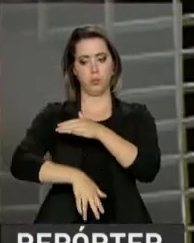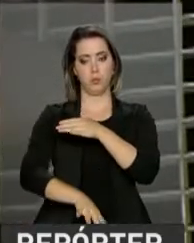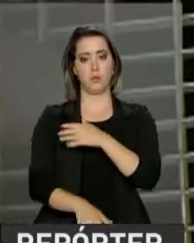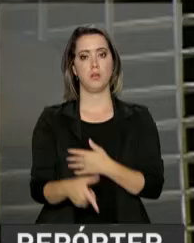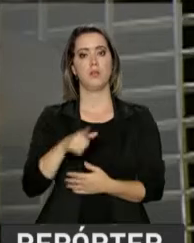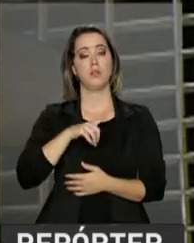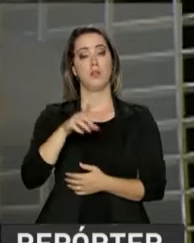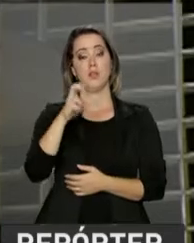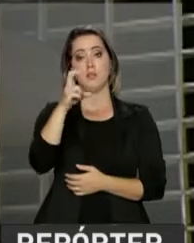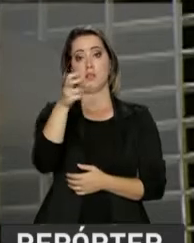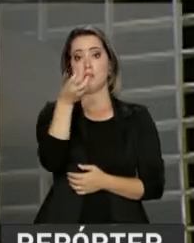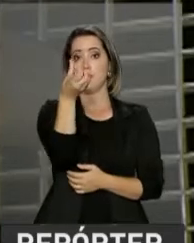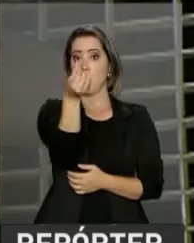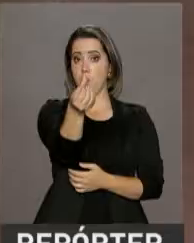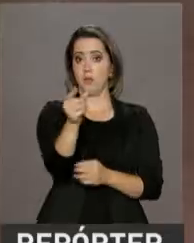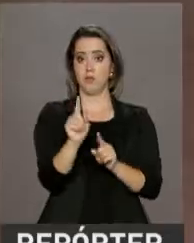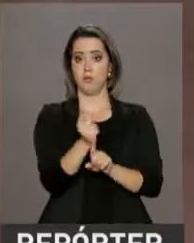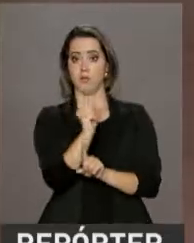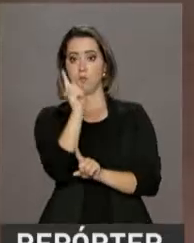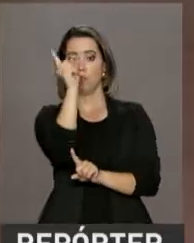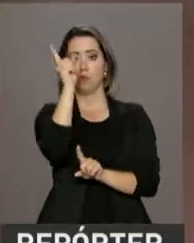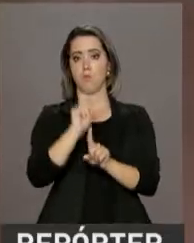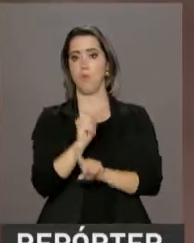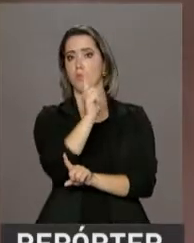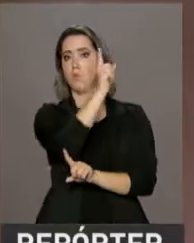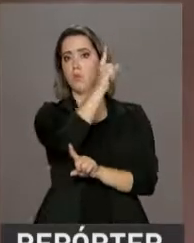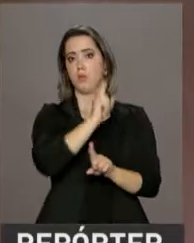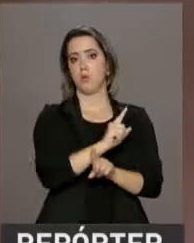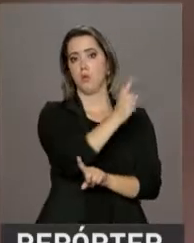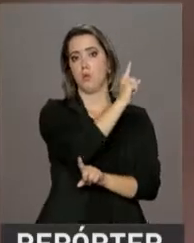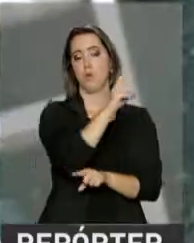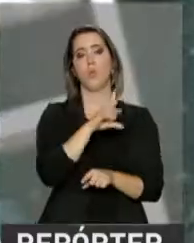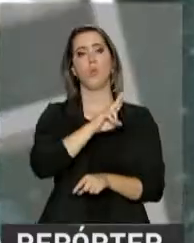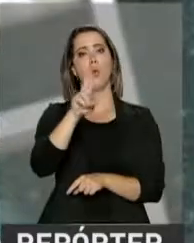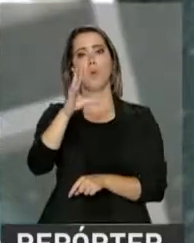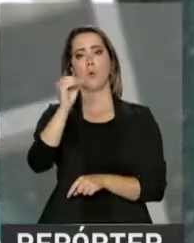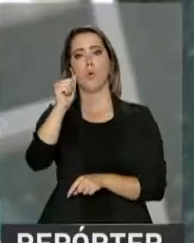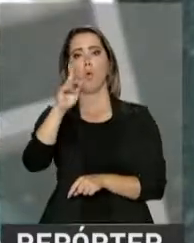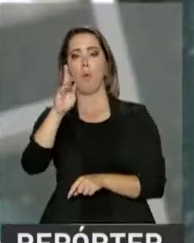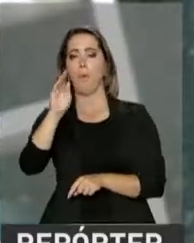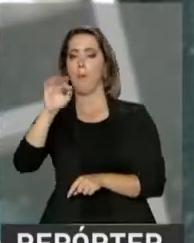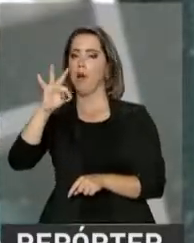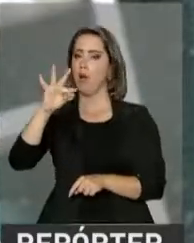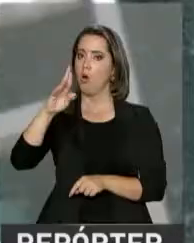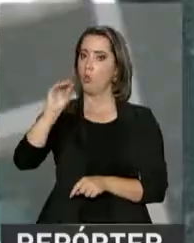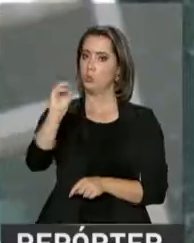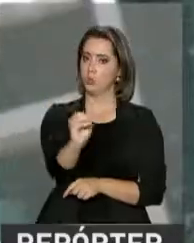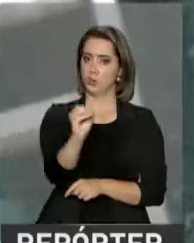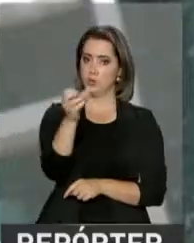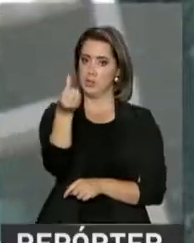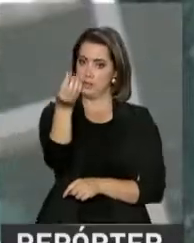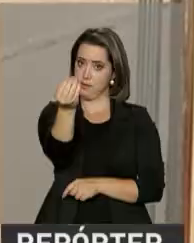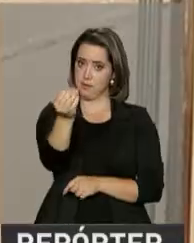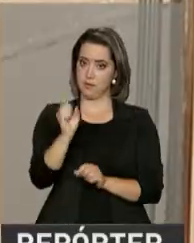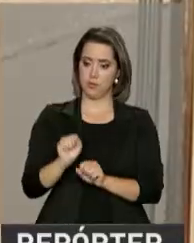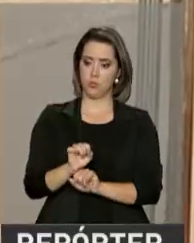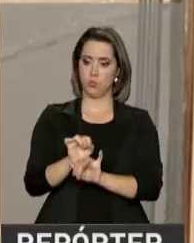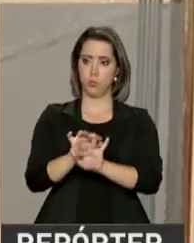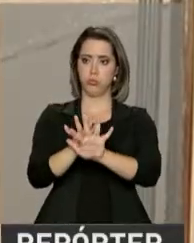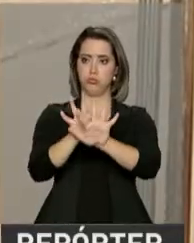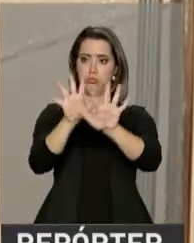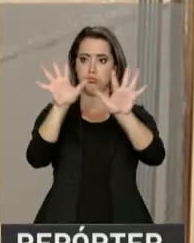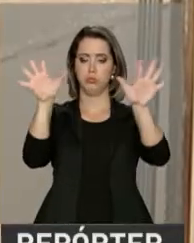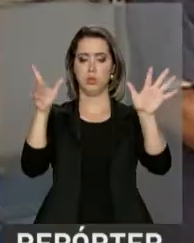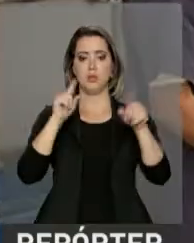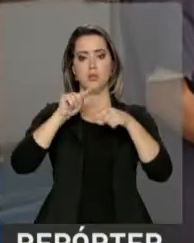varetas de aço especial carregadas com pastilhas de cobalto 60 que o elemento radioativo que emitiu mais gama quando a